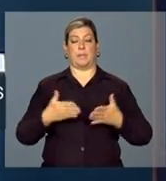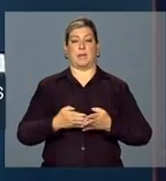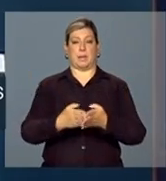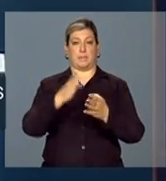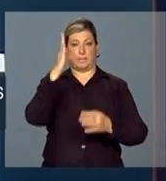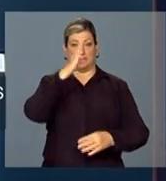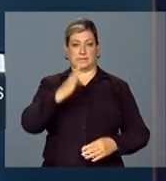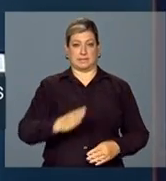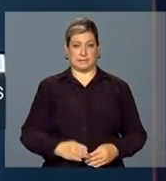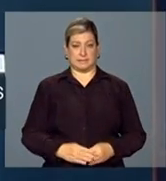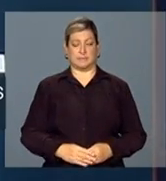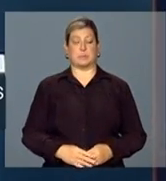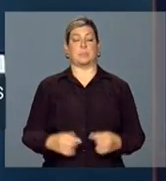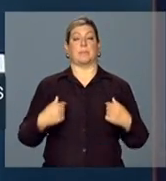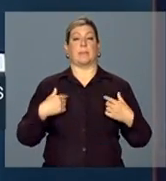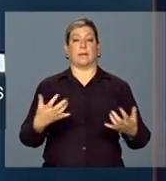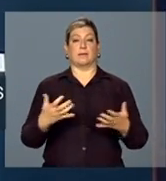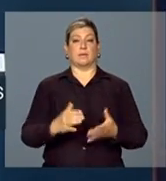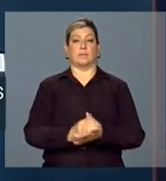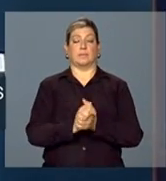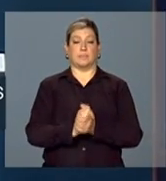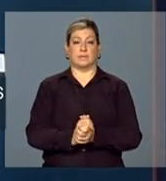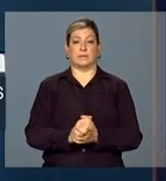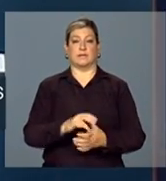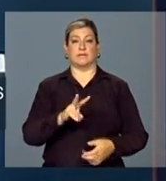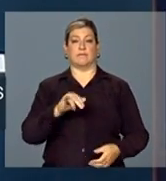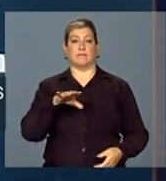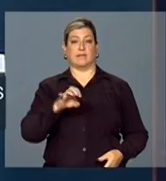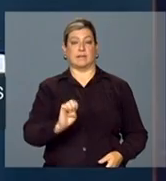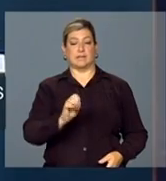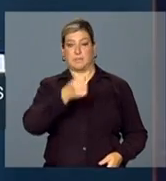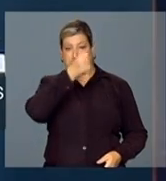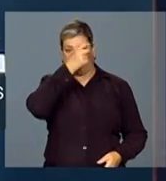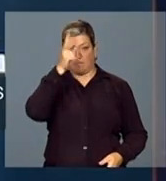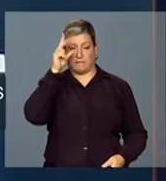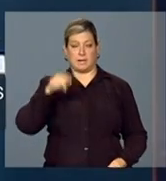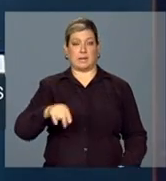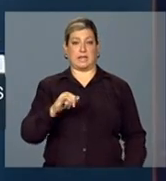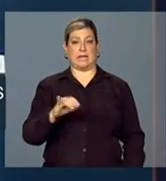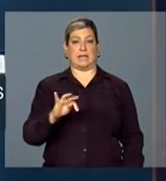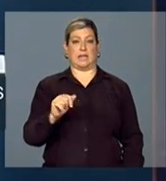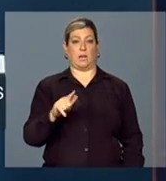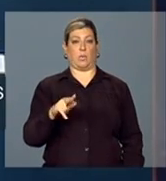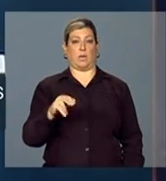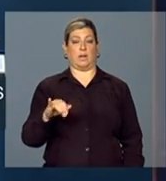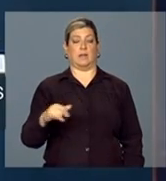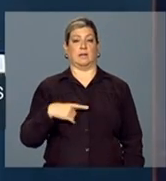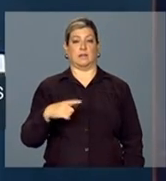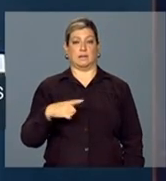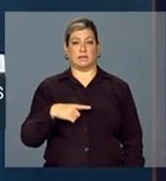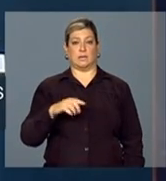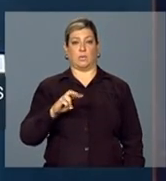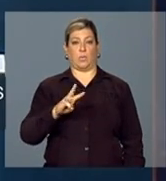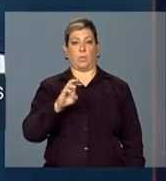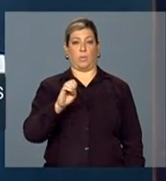Brasileira. Queria cumprimentar o vice-prefeito de Itaguaí, Wesley Pereira